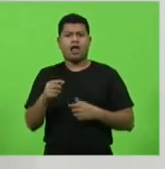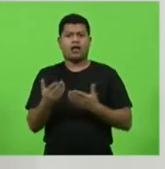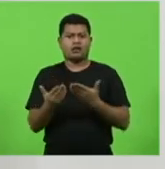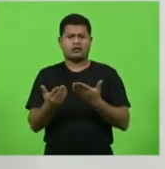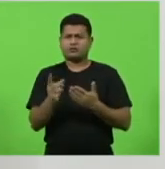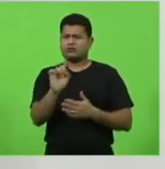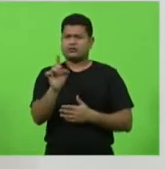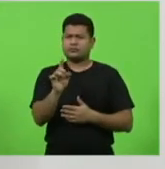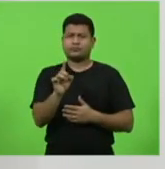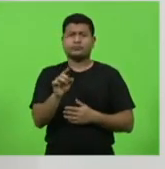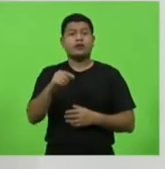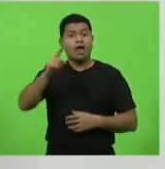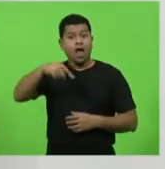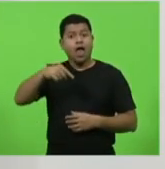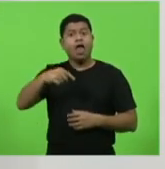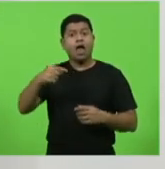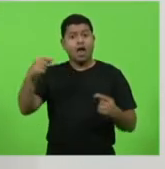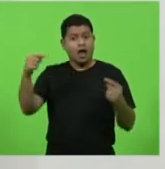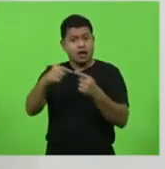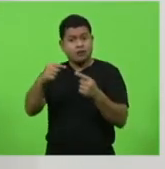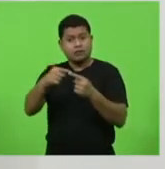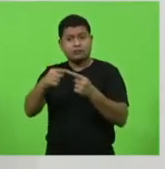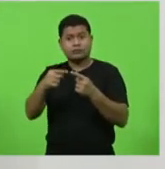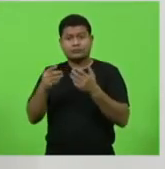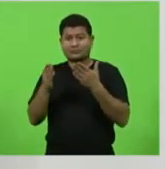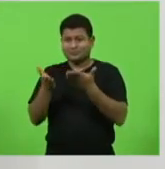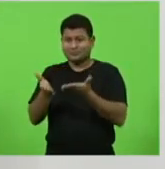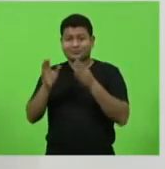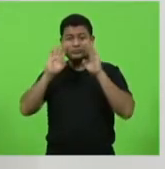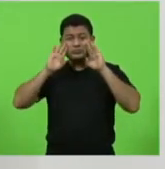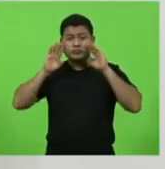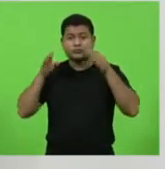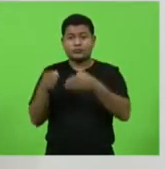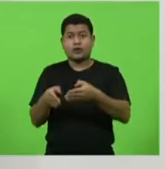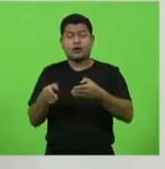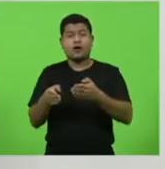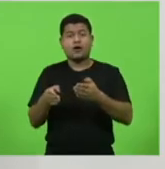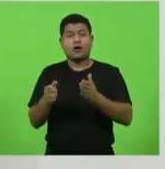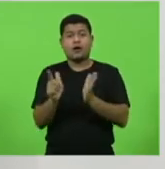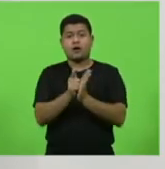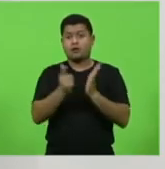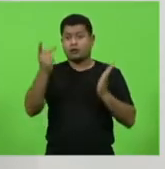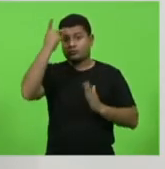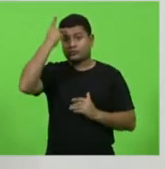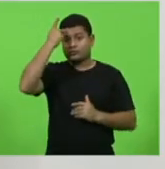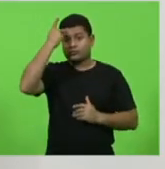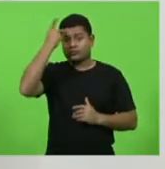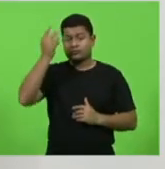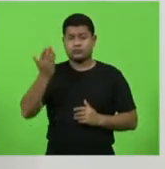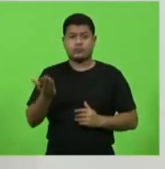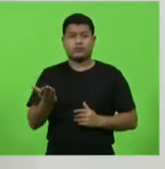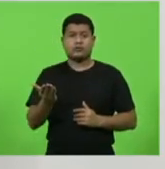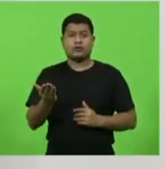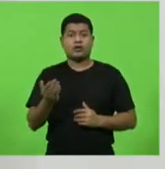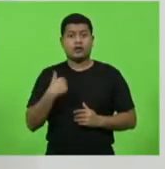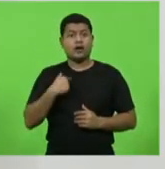algo relacionado especificamente à Folha de São Paulo. E eu falo isso